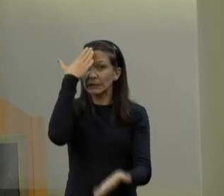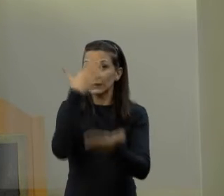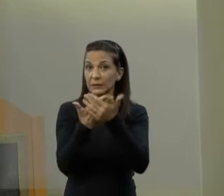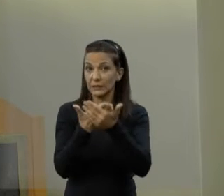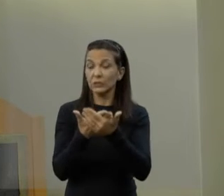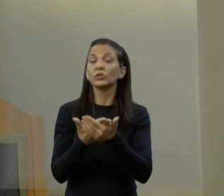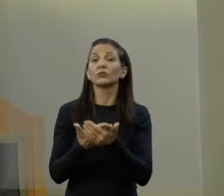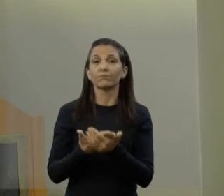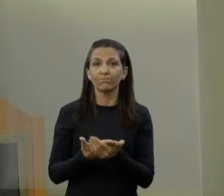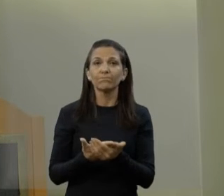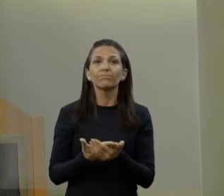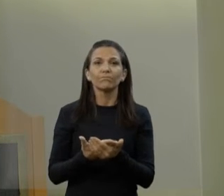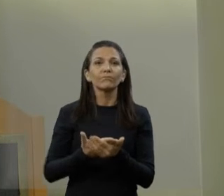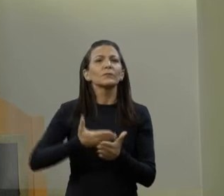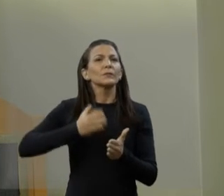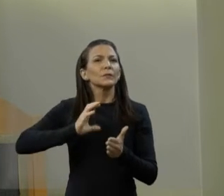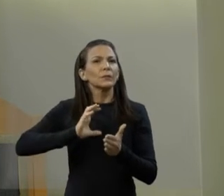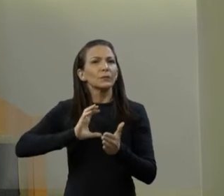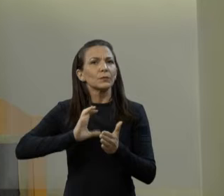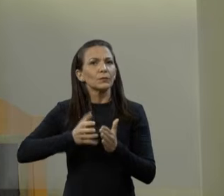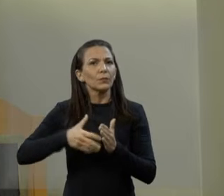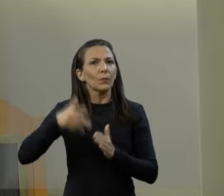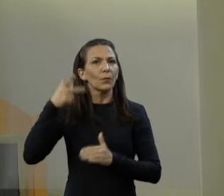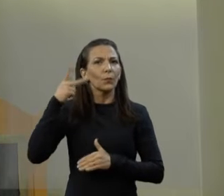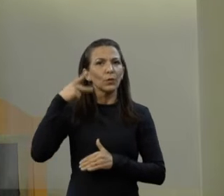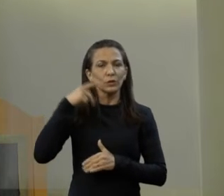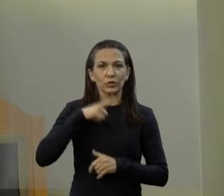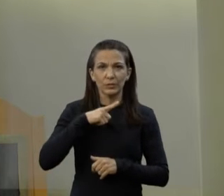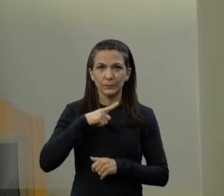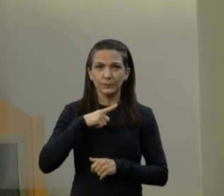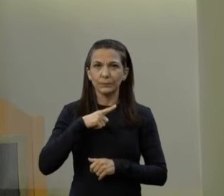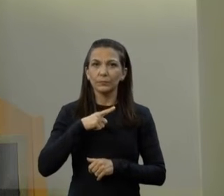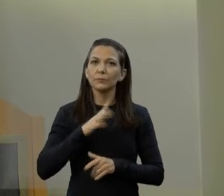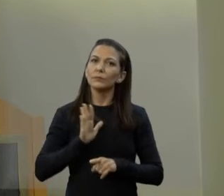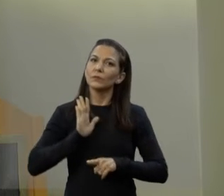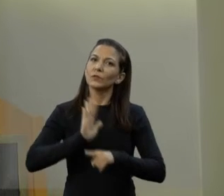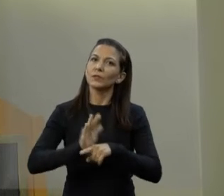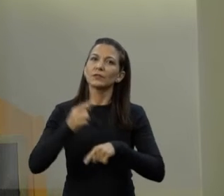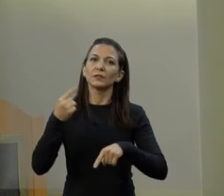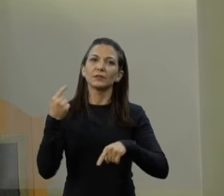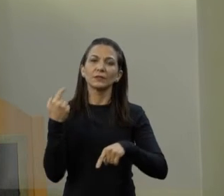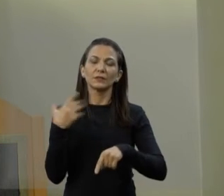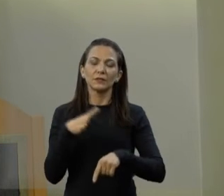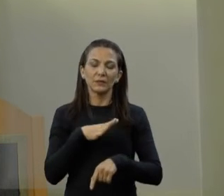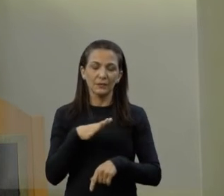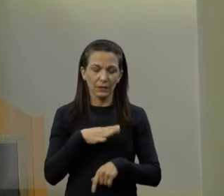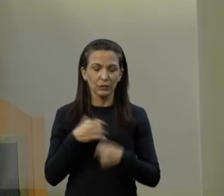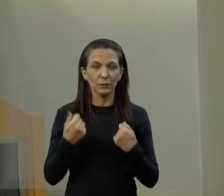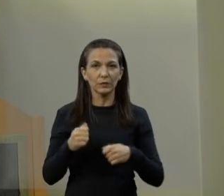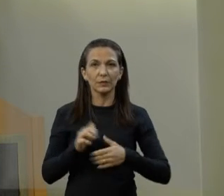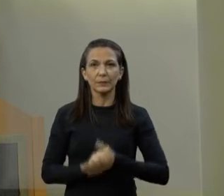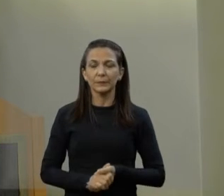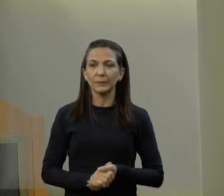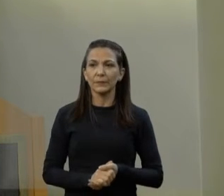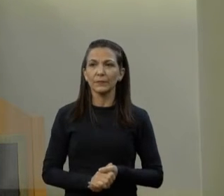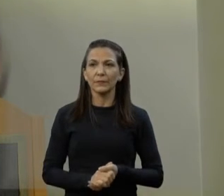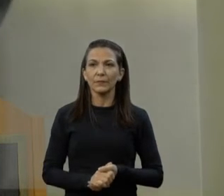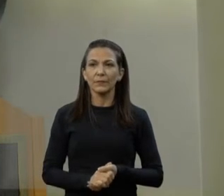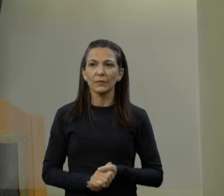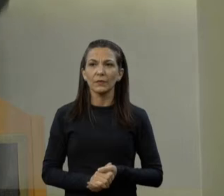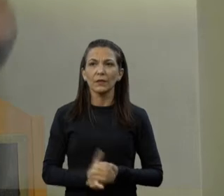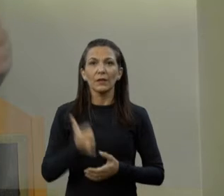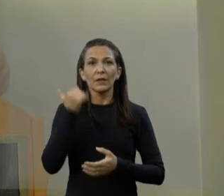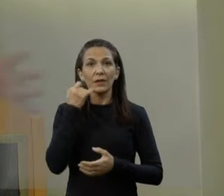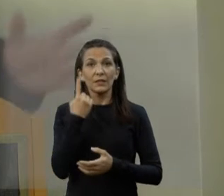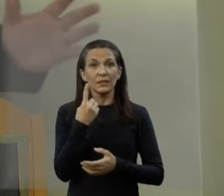política e usar essa credibilidade política para ajudar nossa cidade não é fácil você ligar